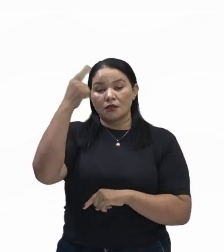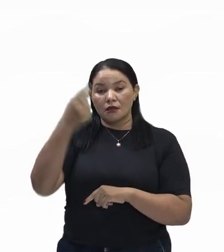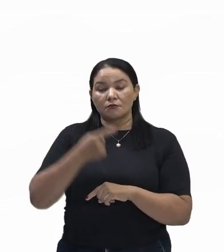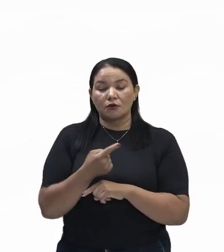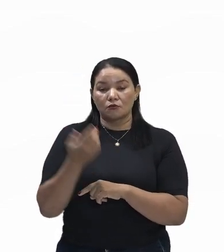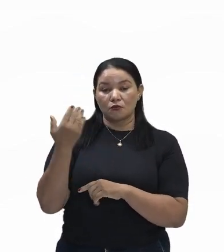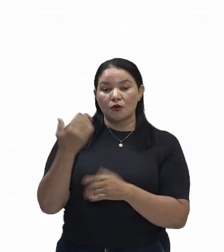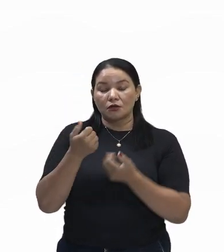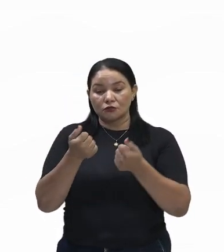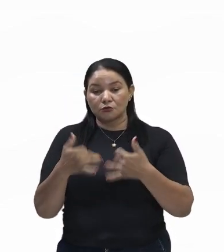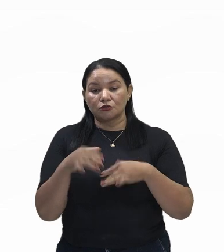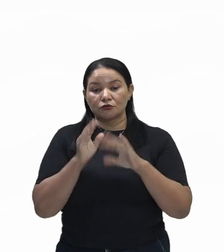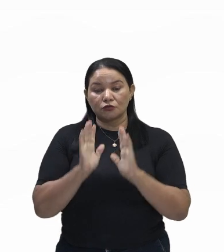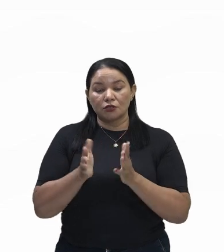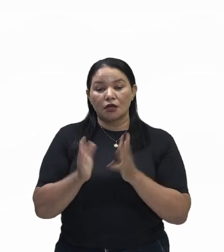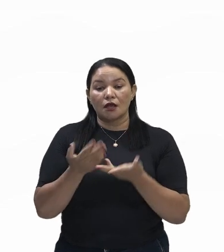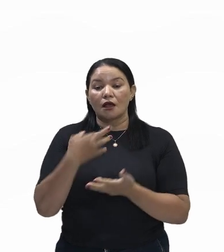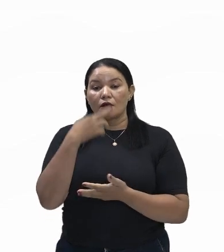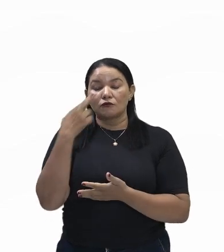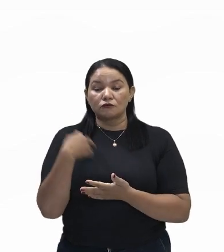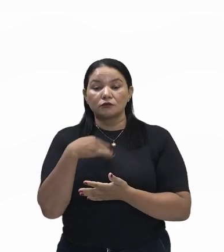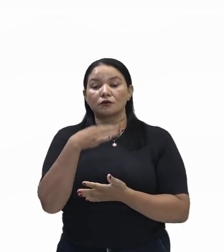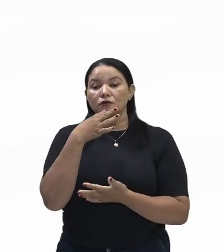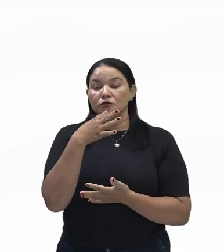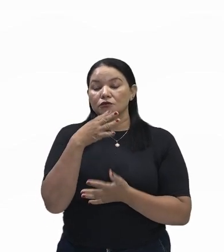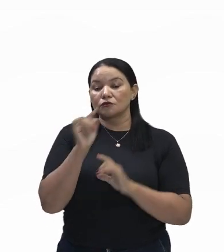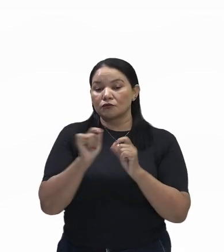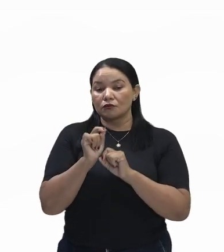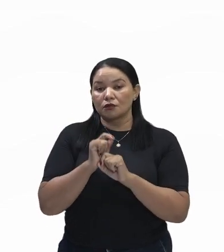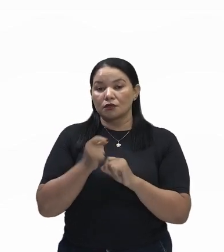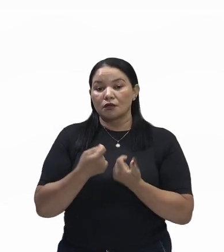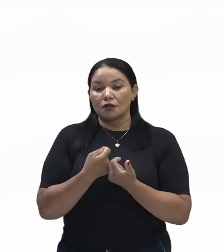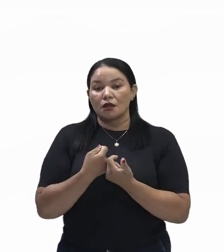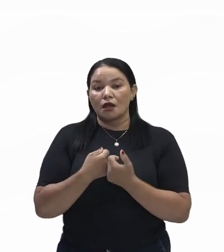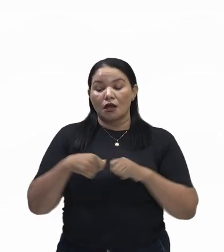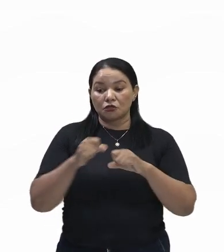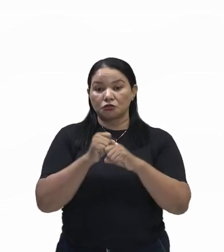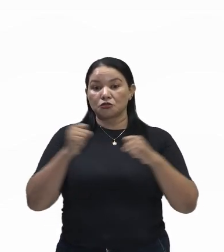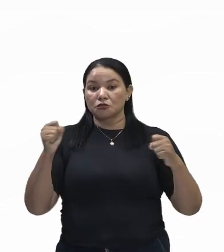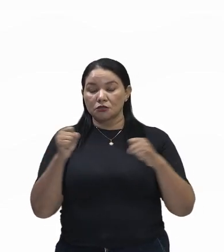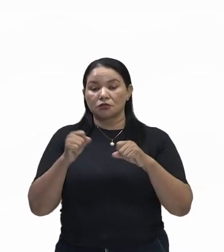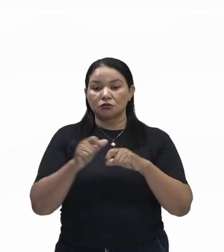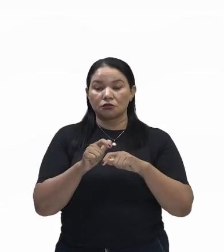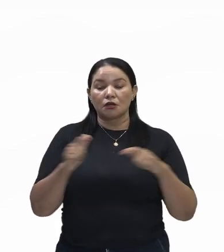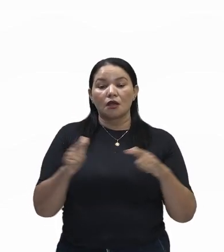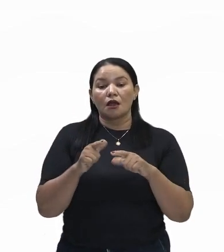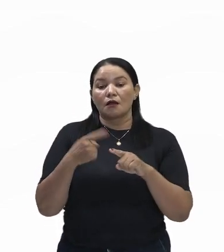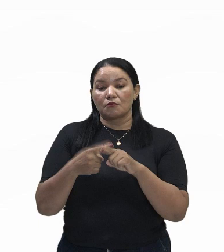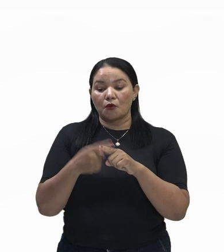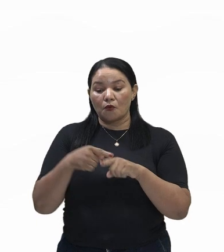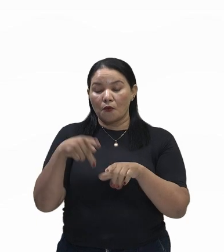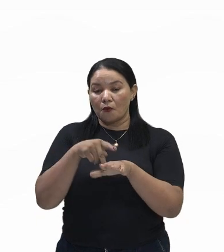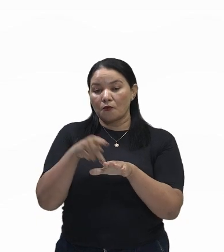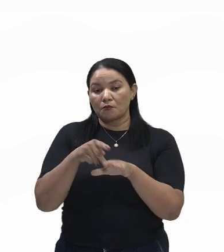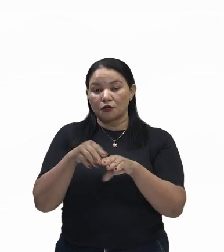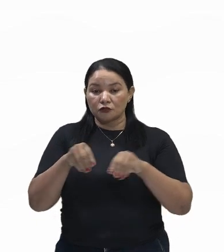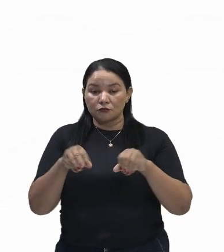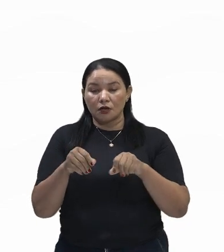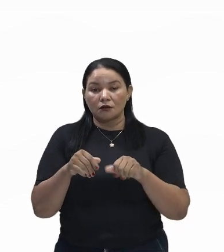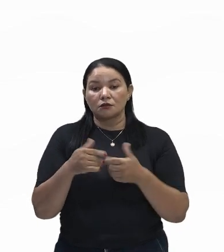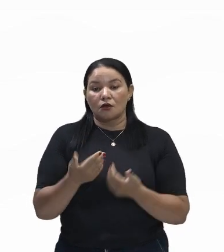que a Rússia era conhecida como a gigante dos pés de barro? Então, ela não estava